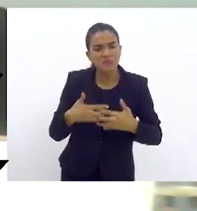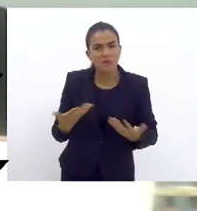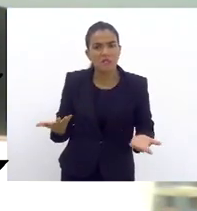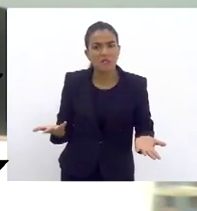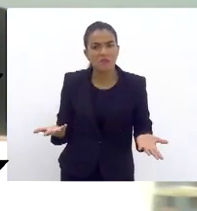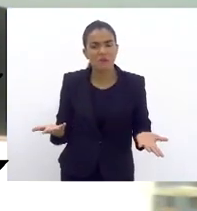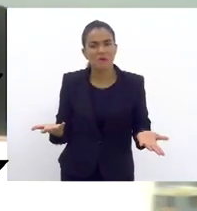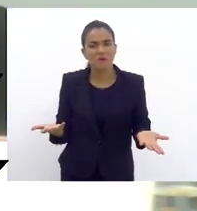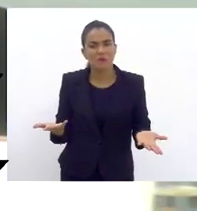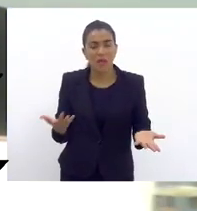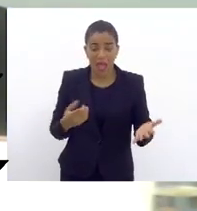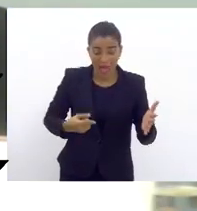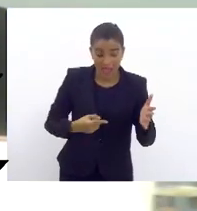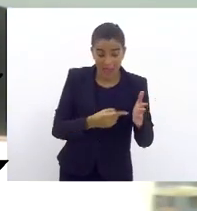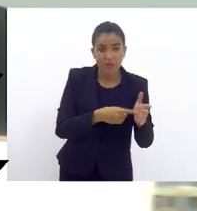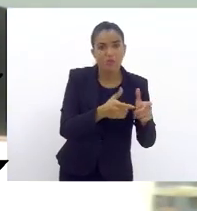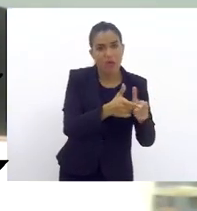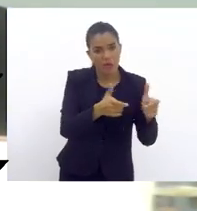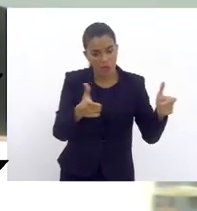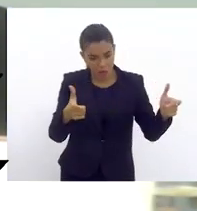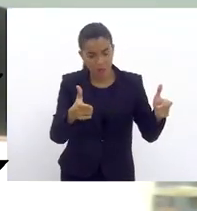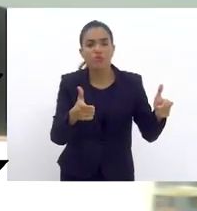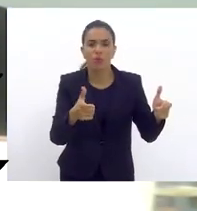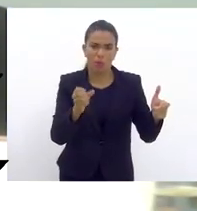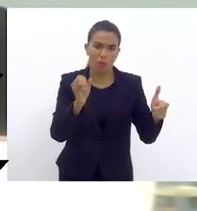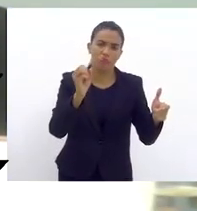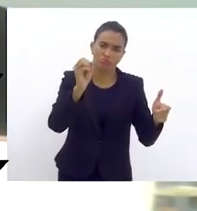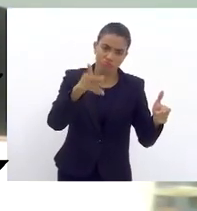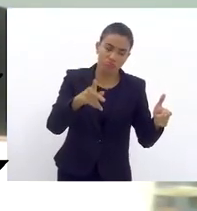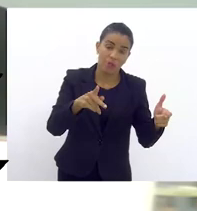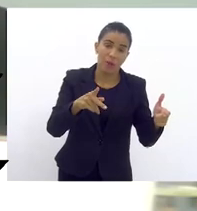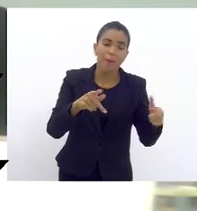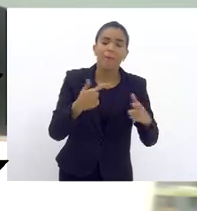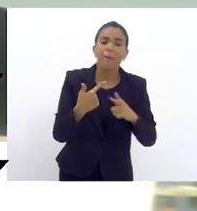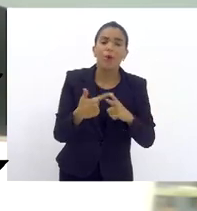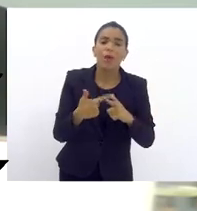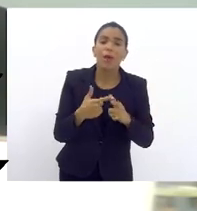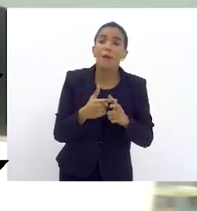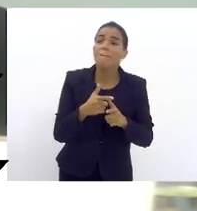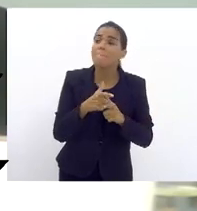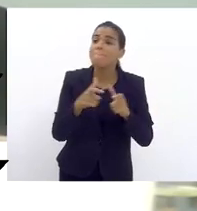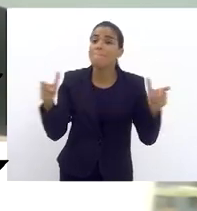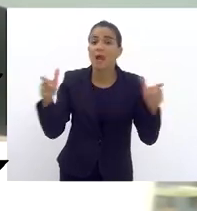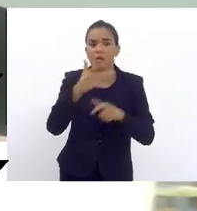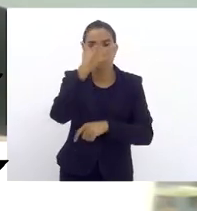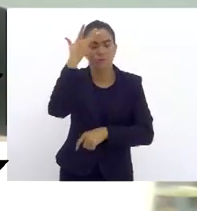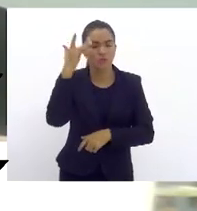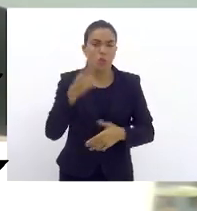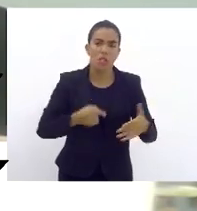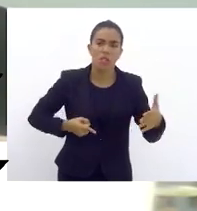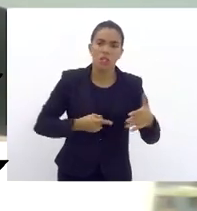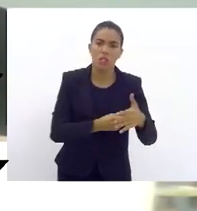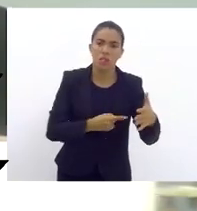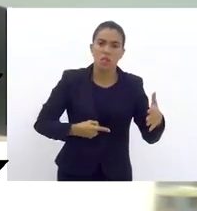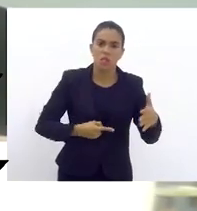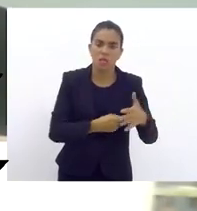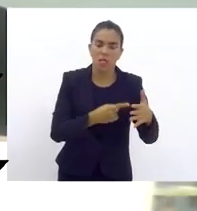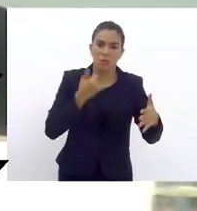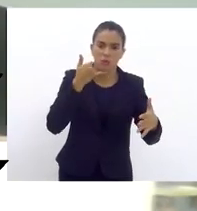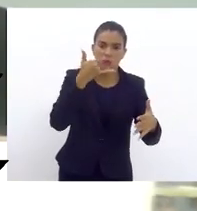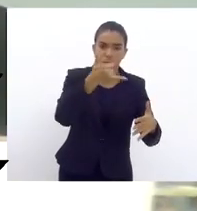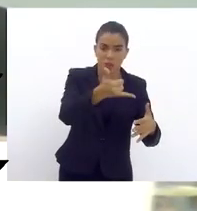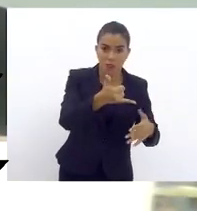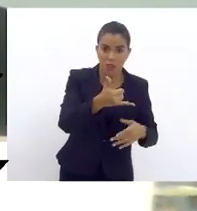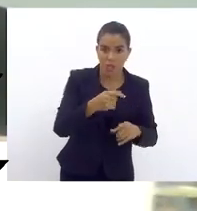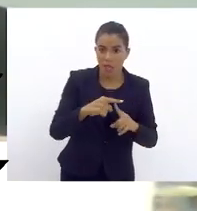denúncias as denúncias que aumentaram seus números aumentaram porque mais pessoas estão denunciando mas o número real a gente ainda